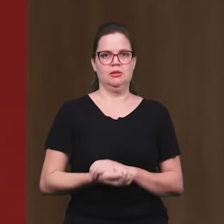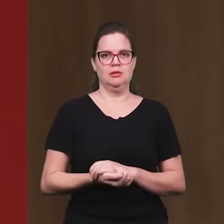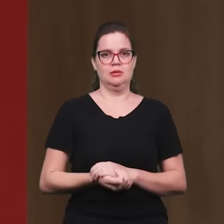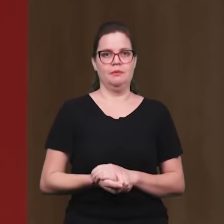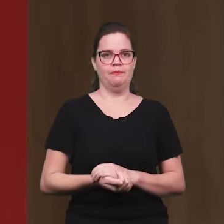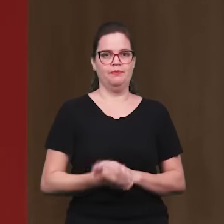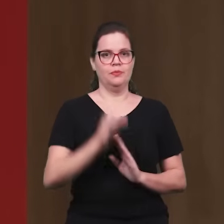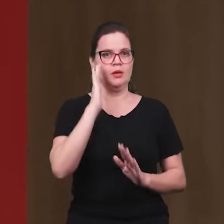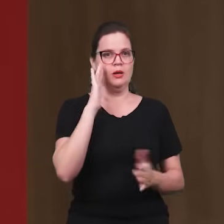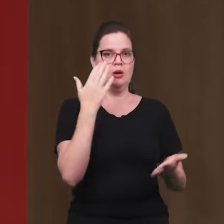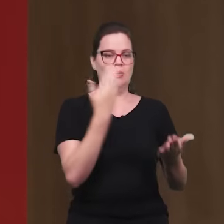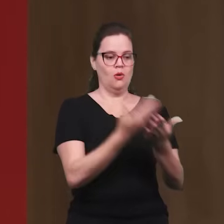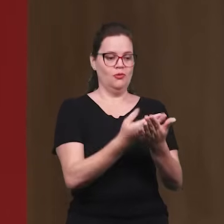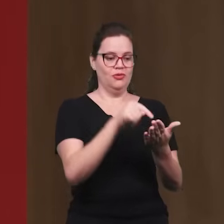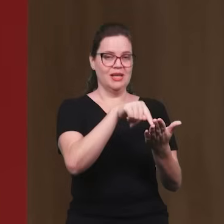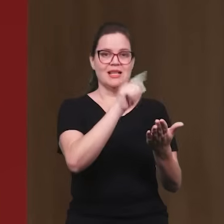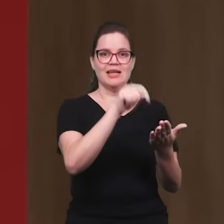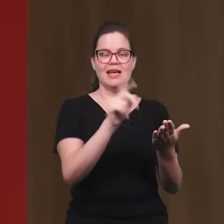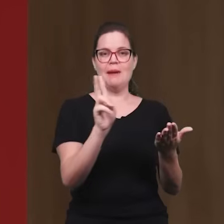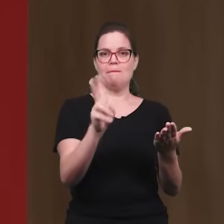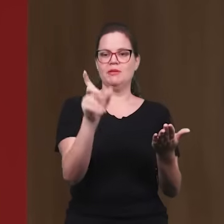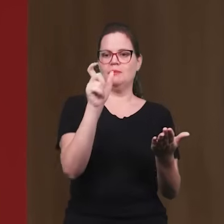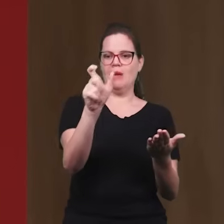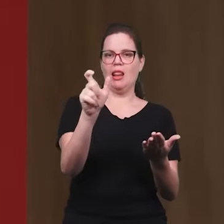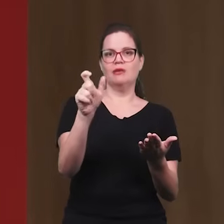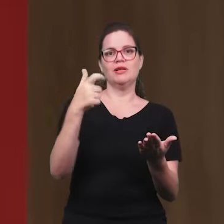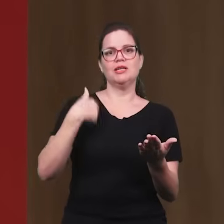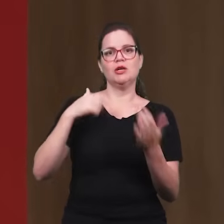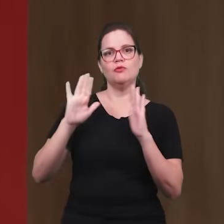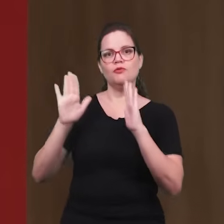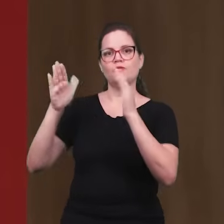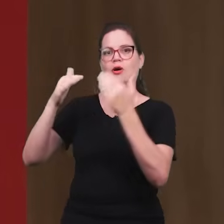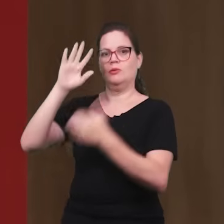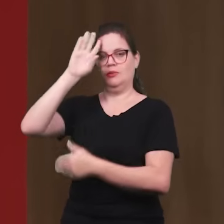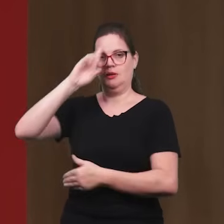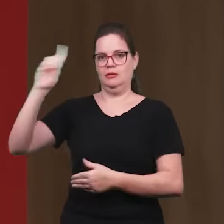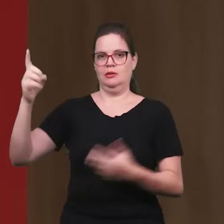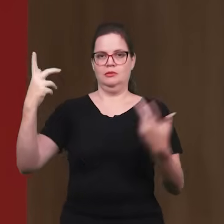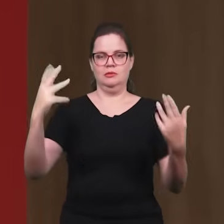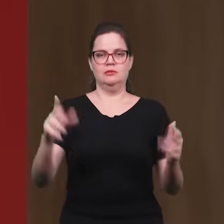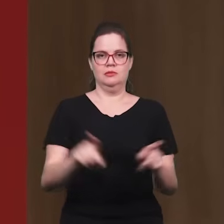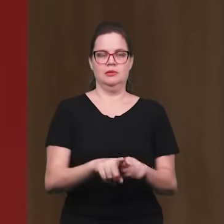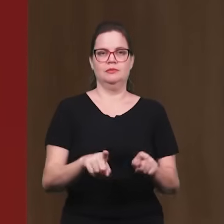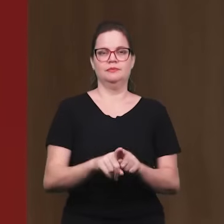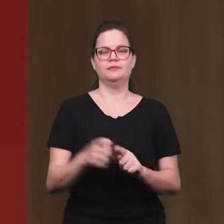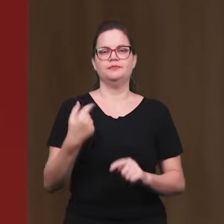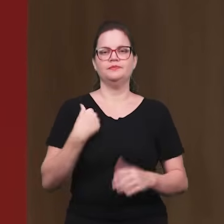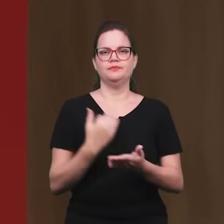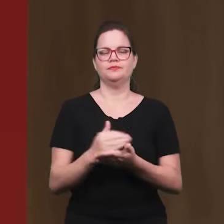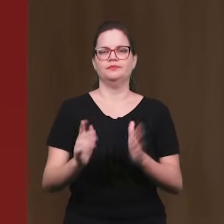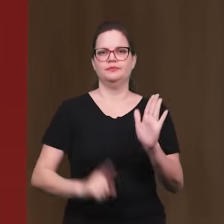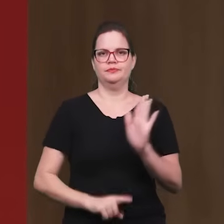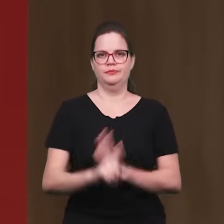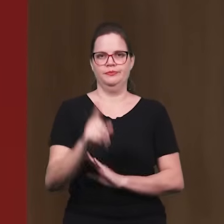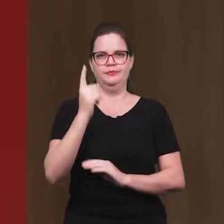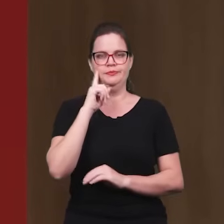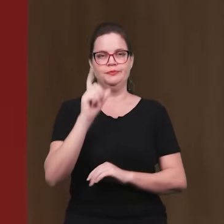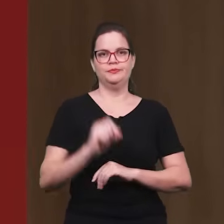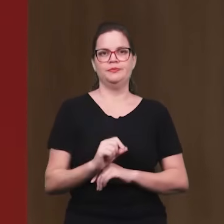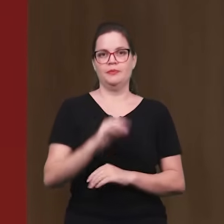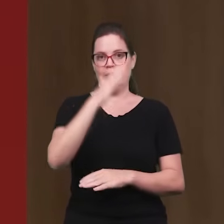para confiança em Deus. E aí eu queria, começar aqui perguntando para a Eveline que